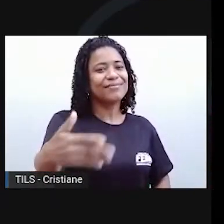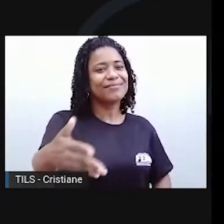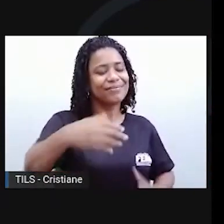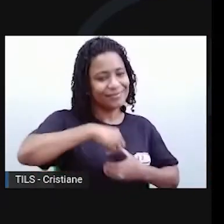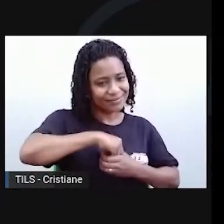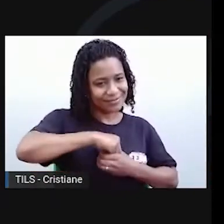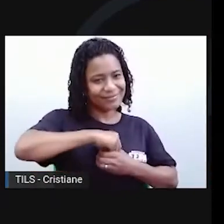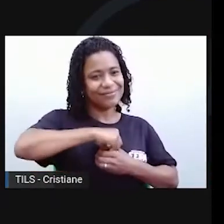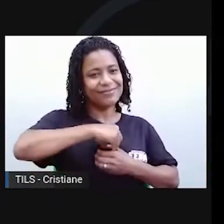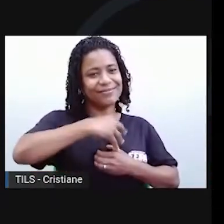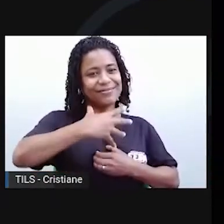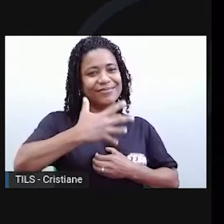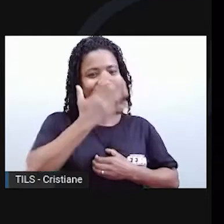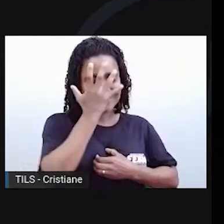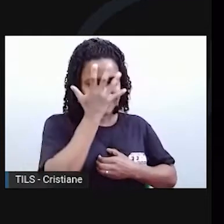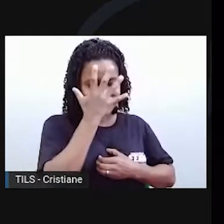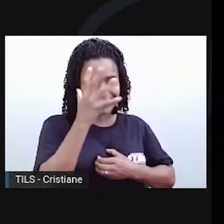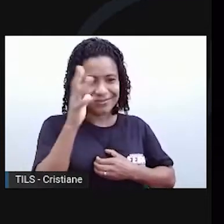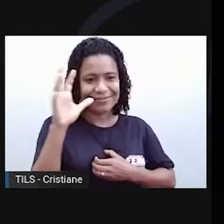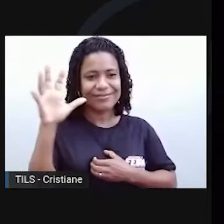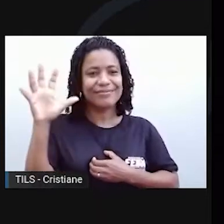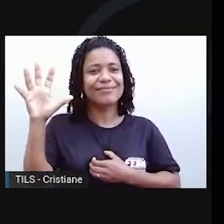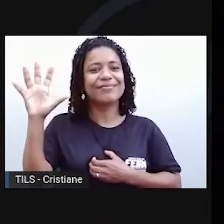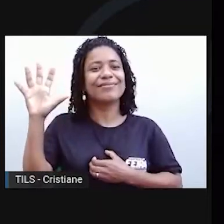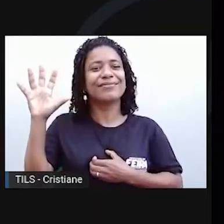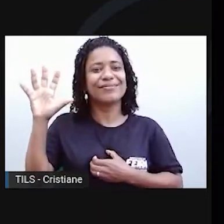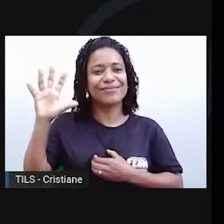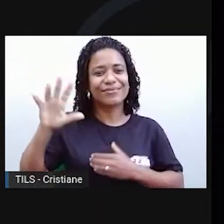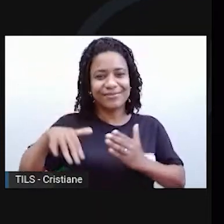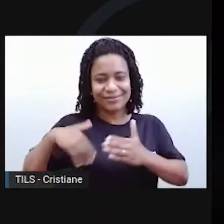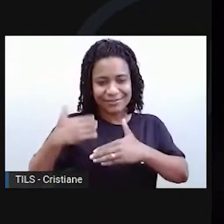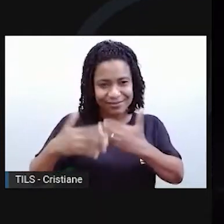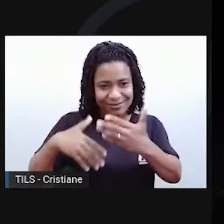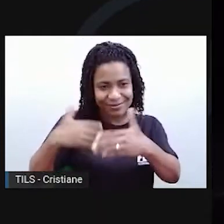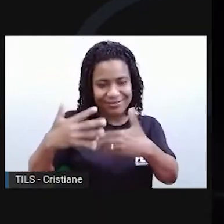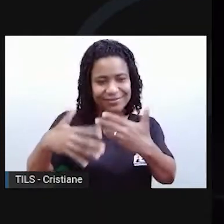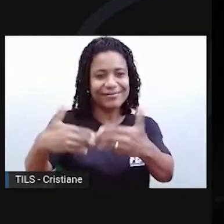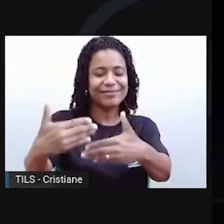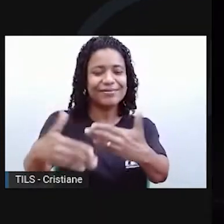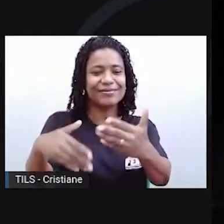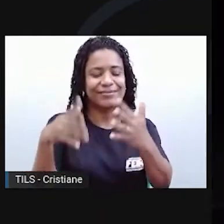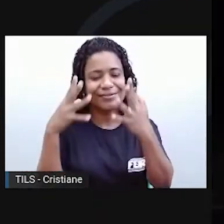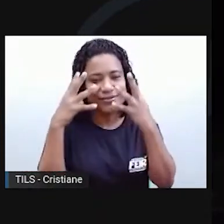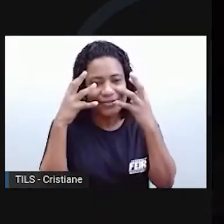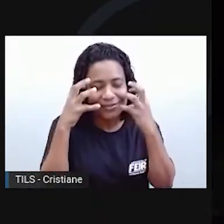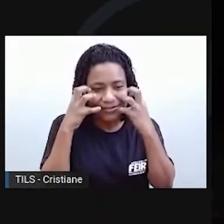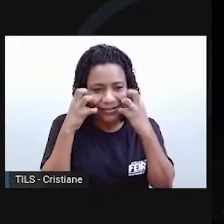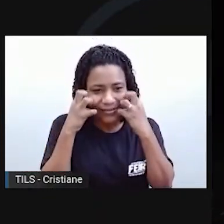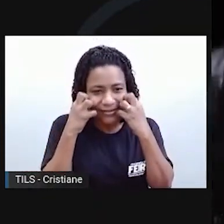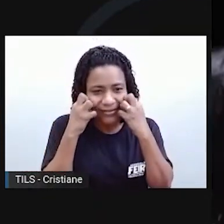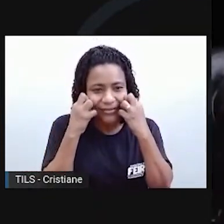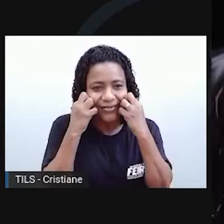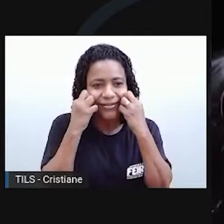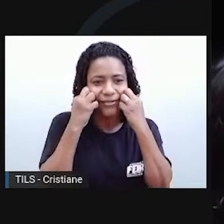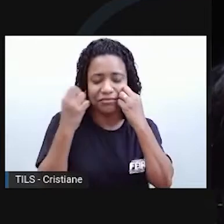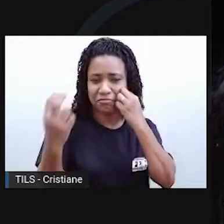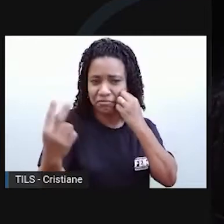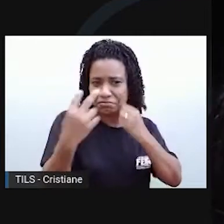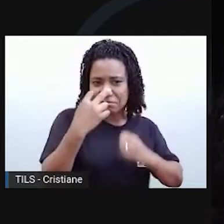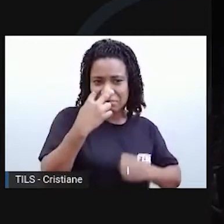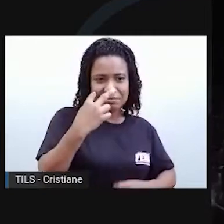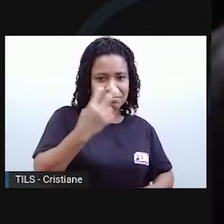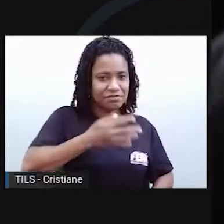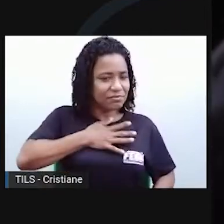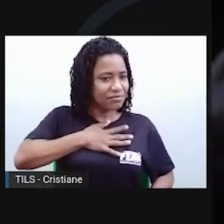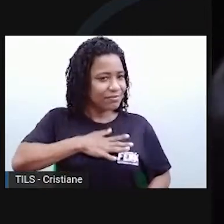meu bem. Eu tô aqui pra envelhecer também. Se eu não sou aquilo que